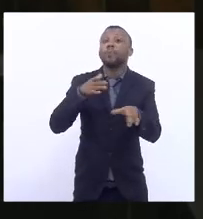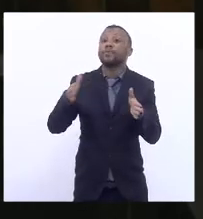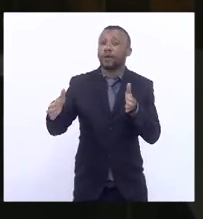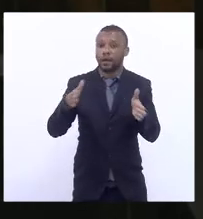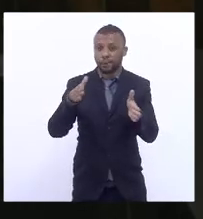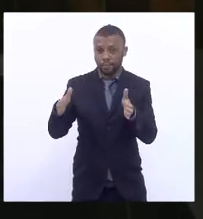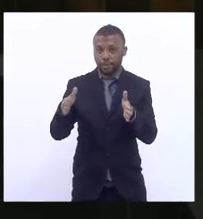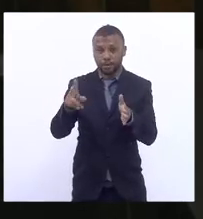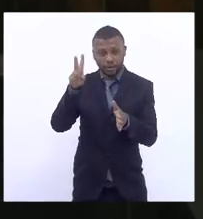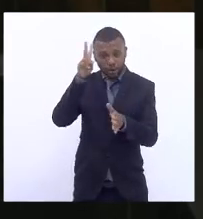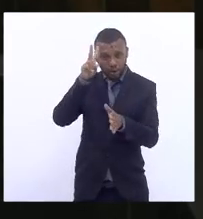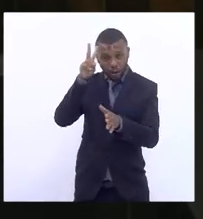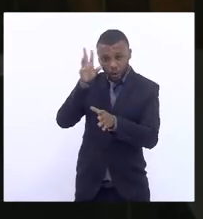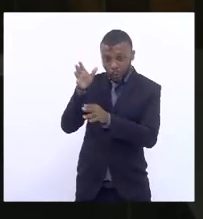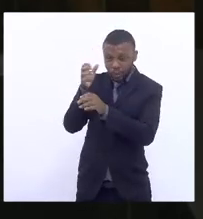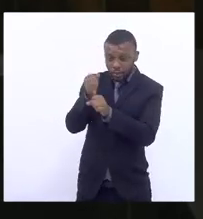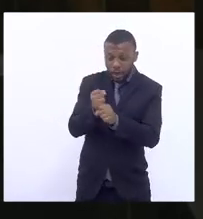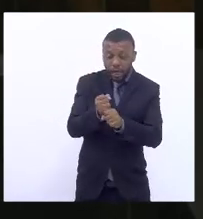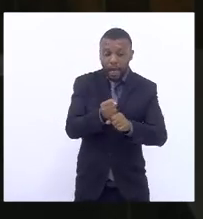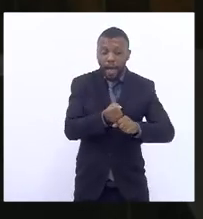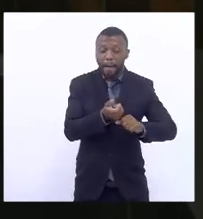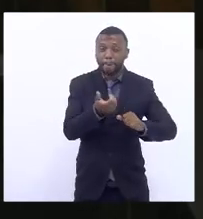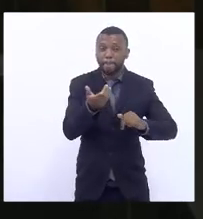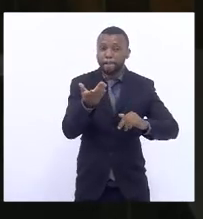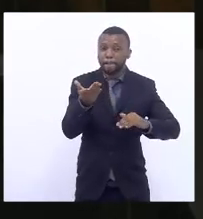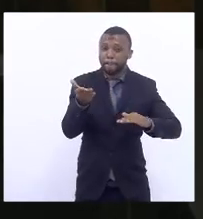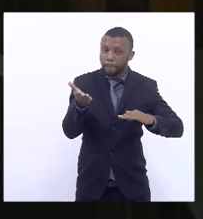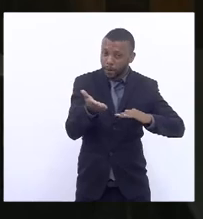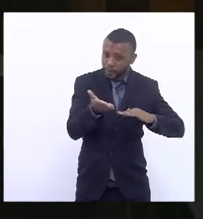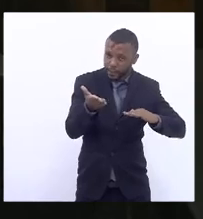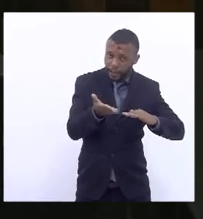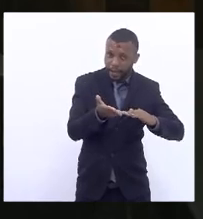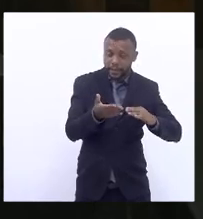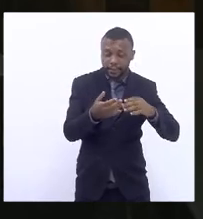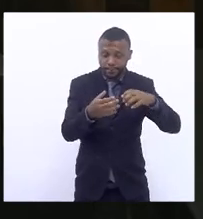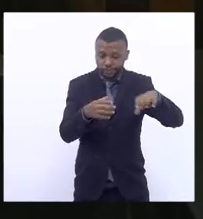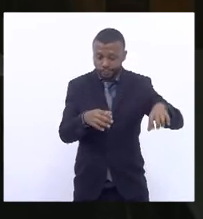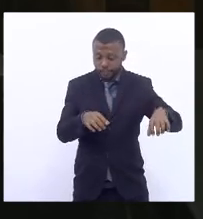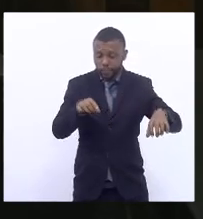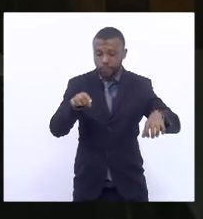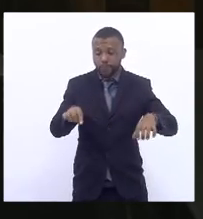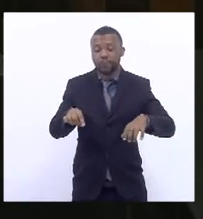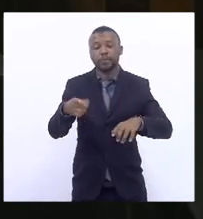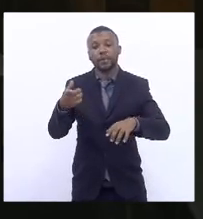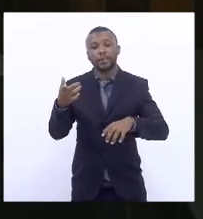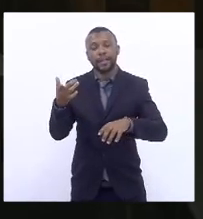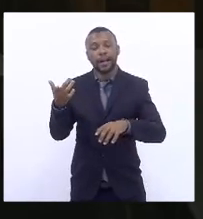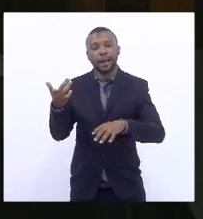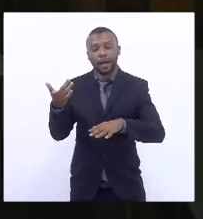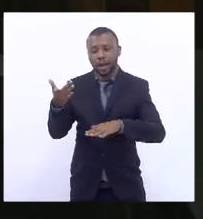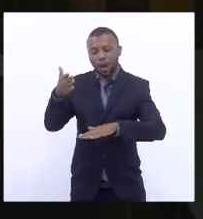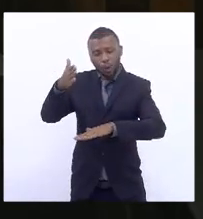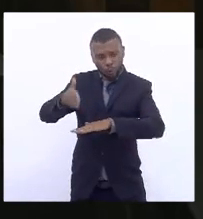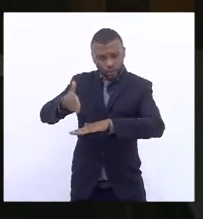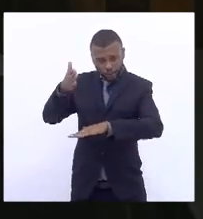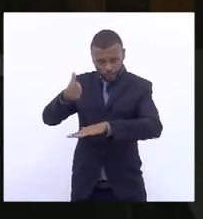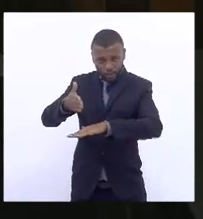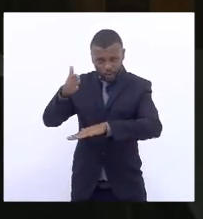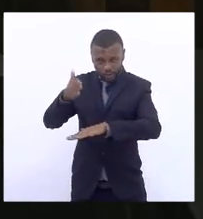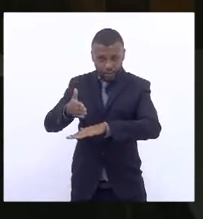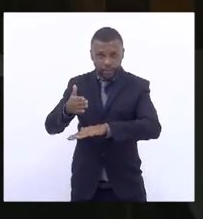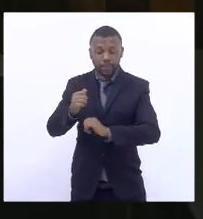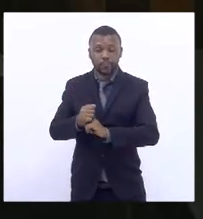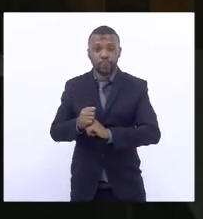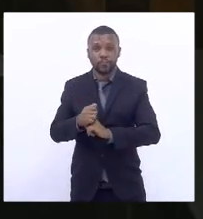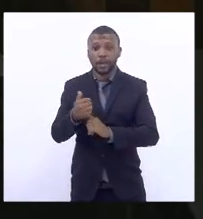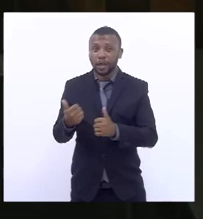a história moderna da contemporânea, ela representa o nascimento do cidadão, a substituição do